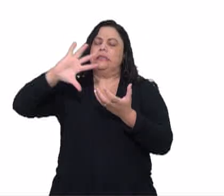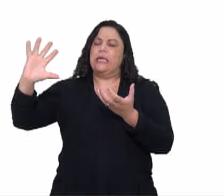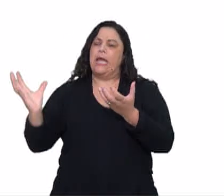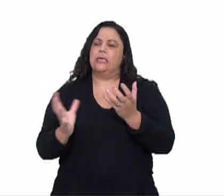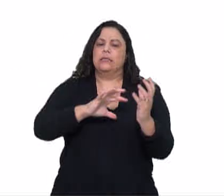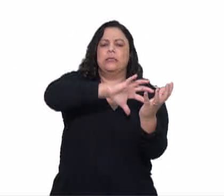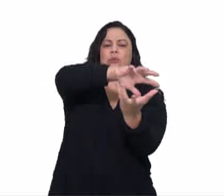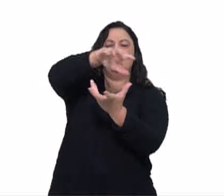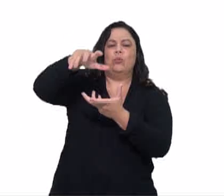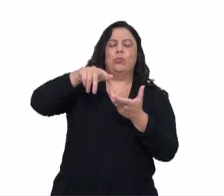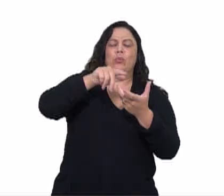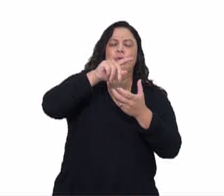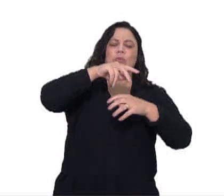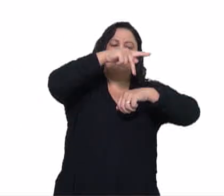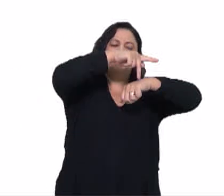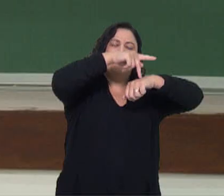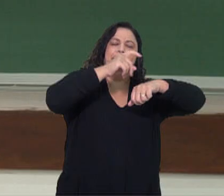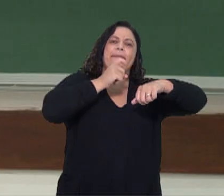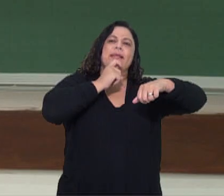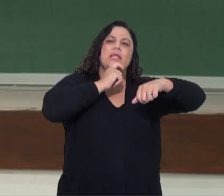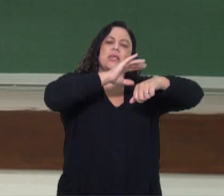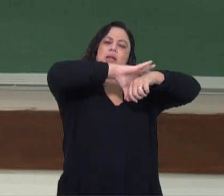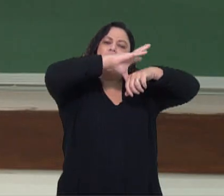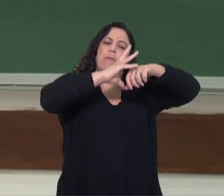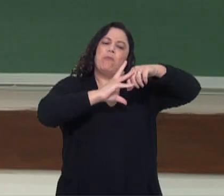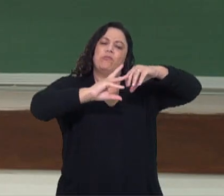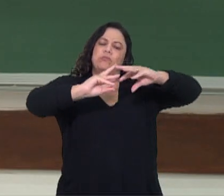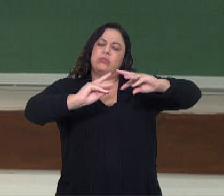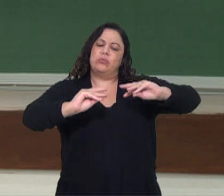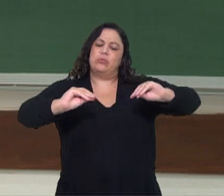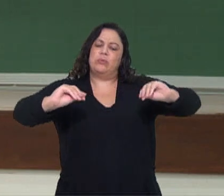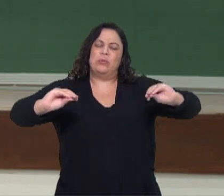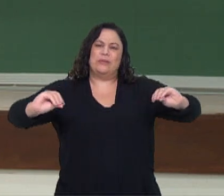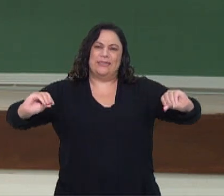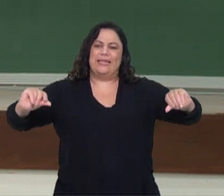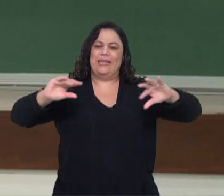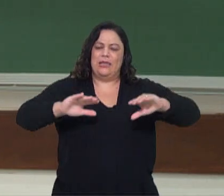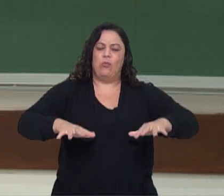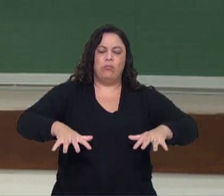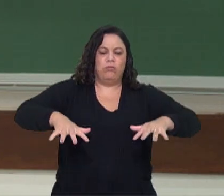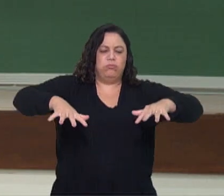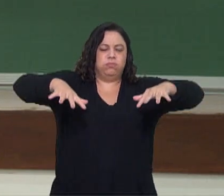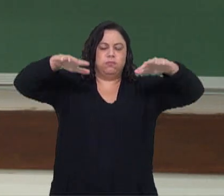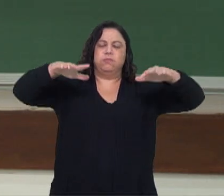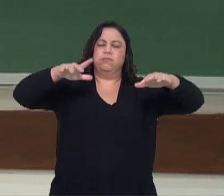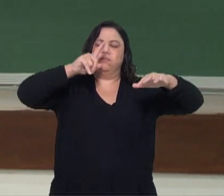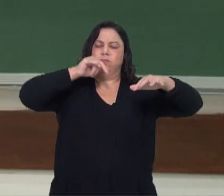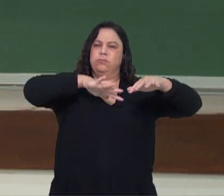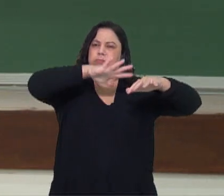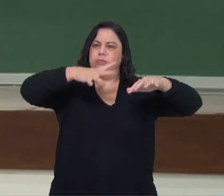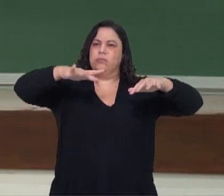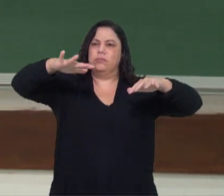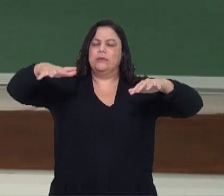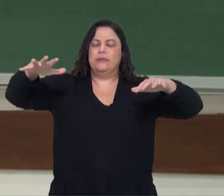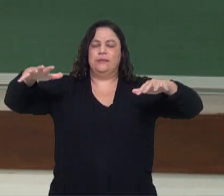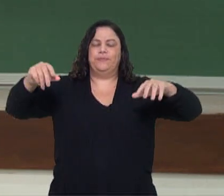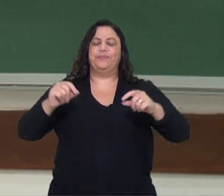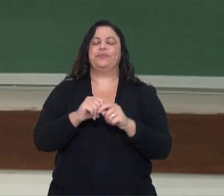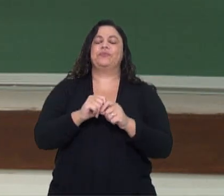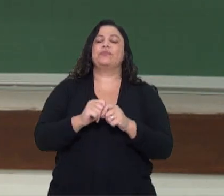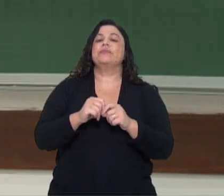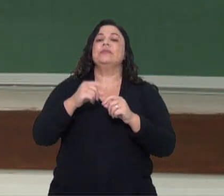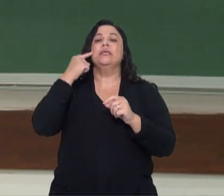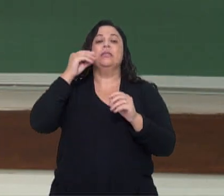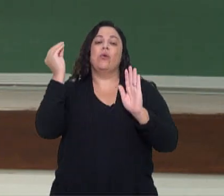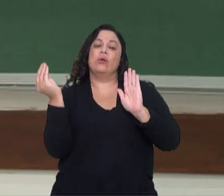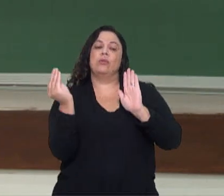gelo. Nessa resposta aqui, o que vocês podem perceber? Que ele coloca a consequência da